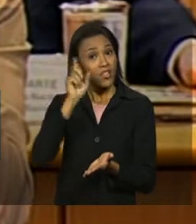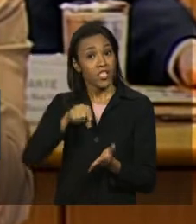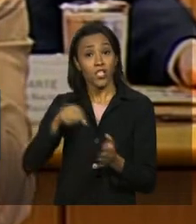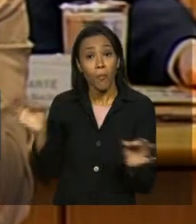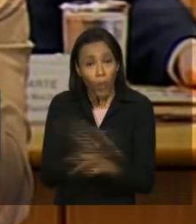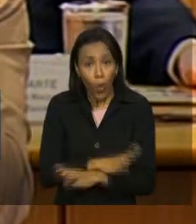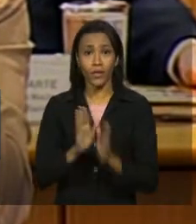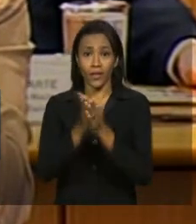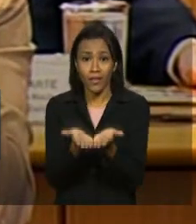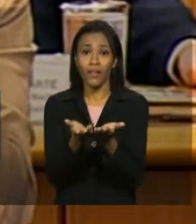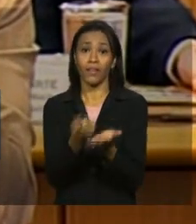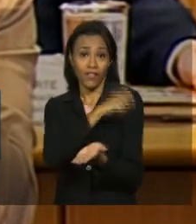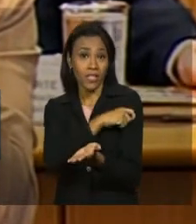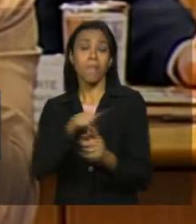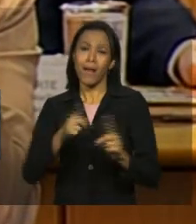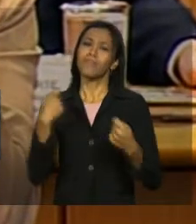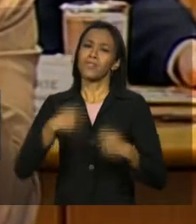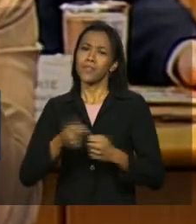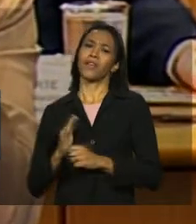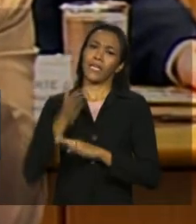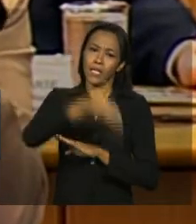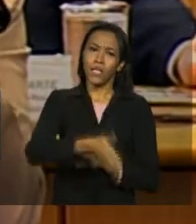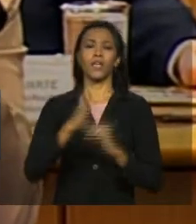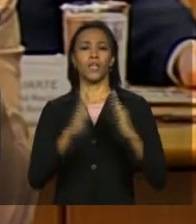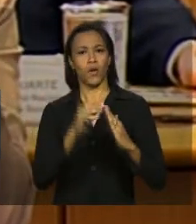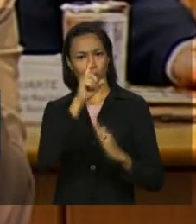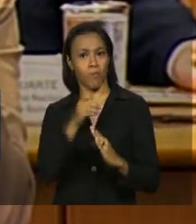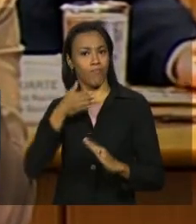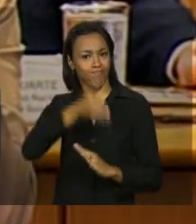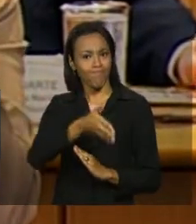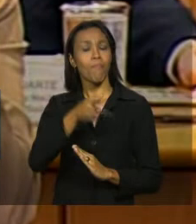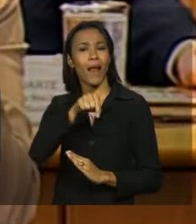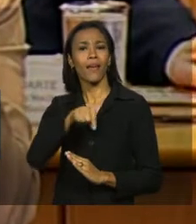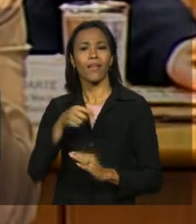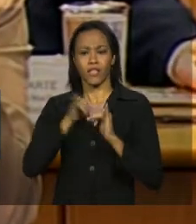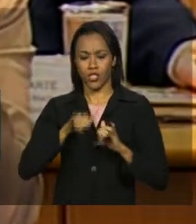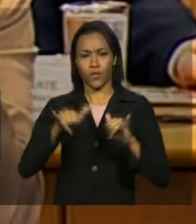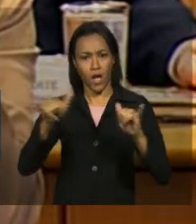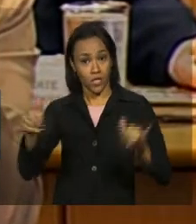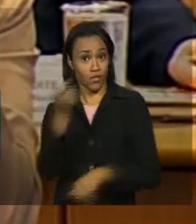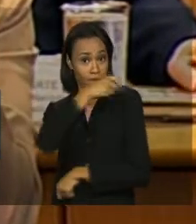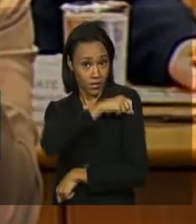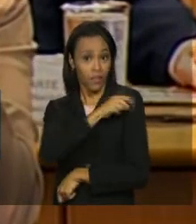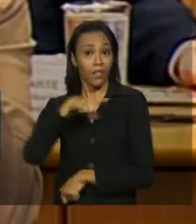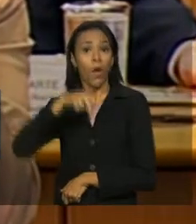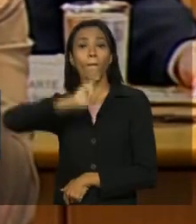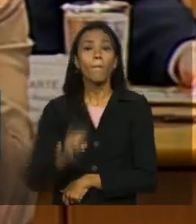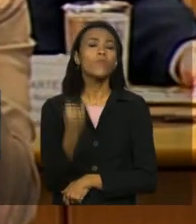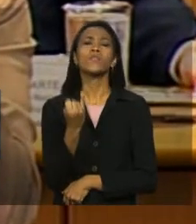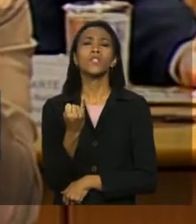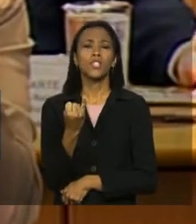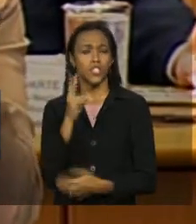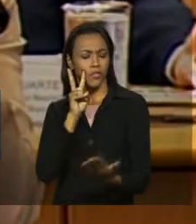seja completo que ele Deva comparecer ao posto de saúde para que nesse nessa campanha e seja tem a oportunidade de